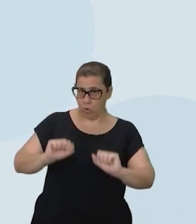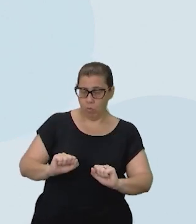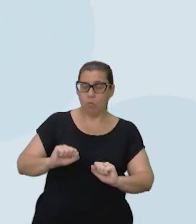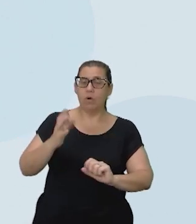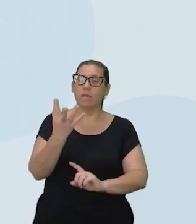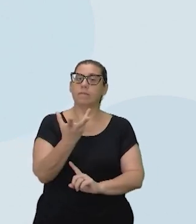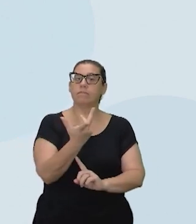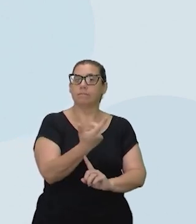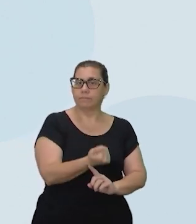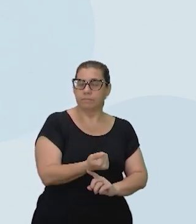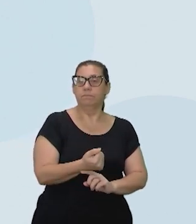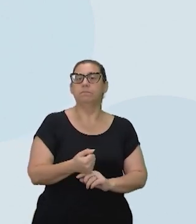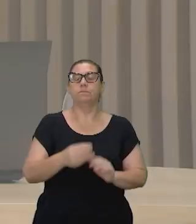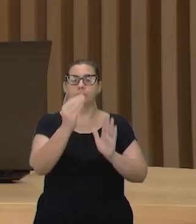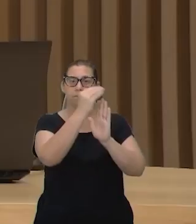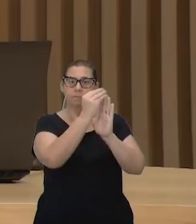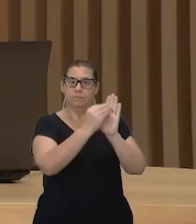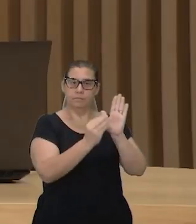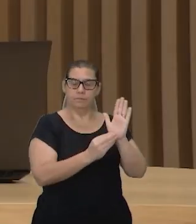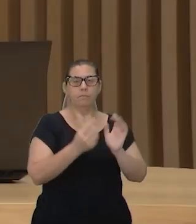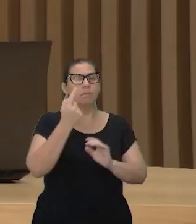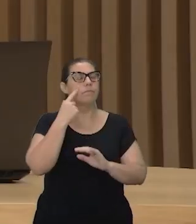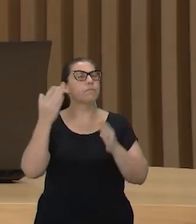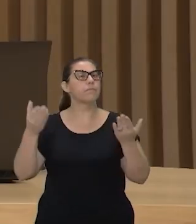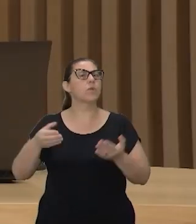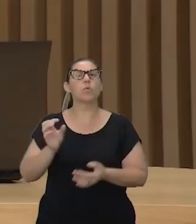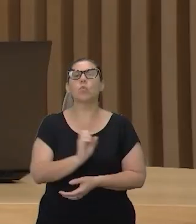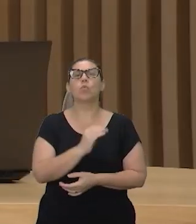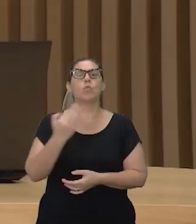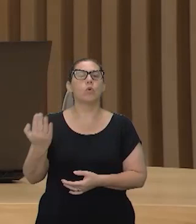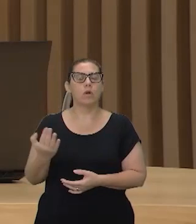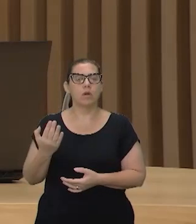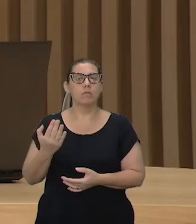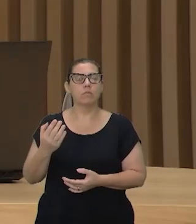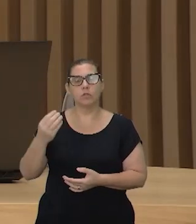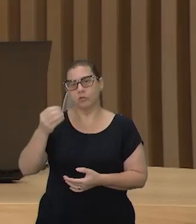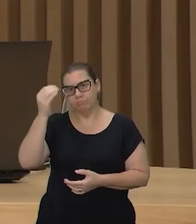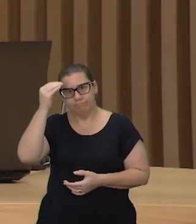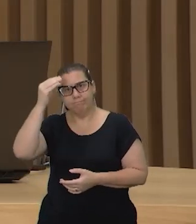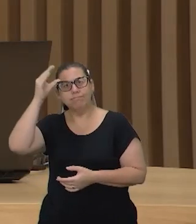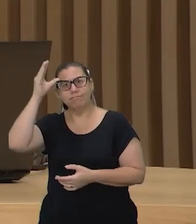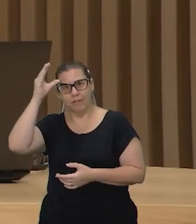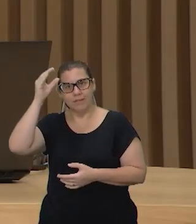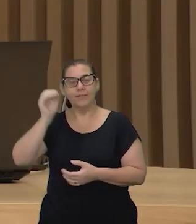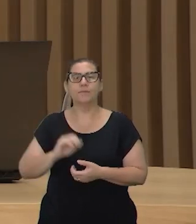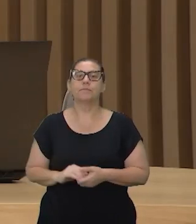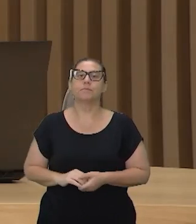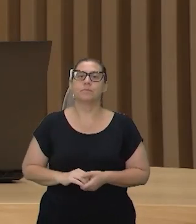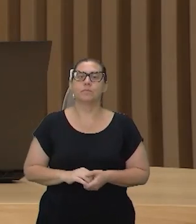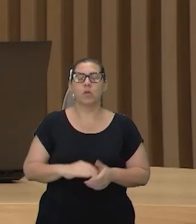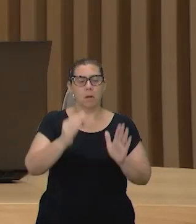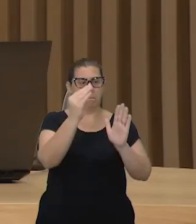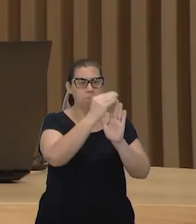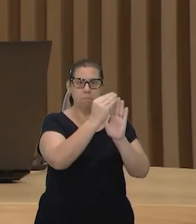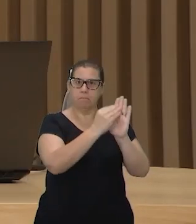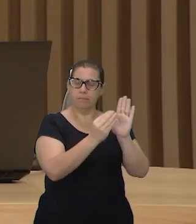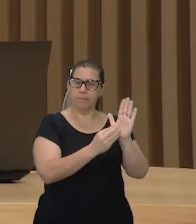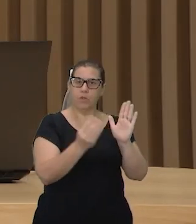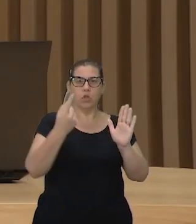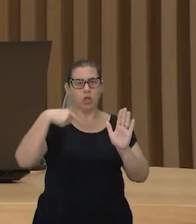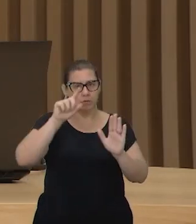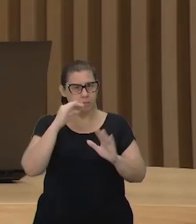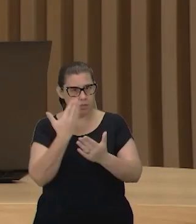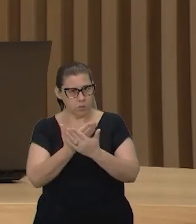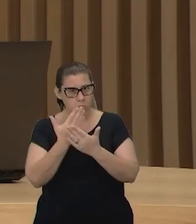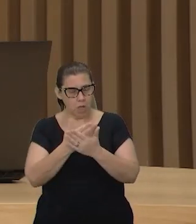e forma-conteúdo. Vamos ver agora quais são aqueles objetos de conhecimento, né? Aqueles conteúdos que a gente tem que aprofundar